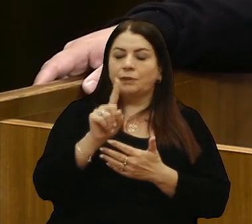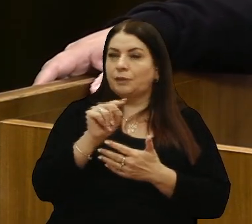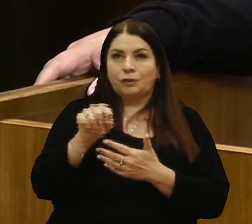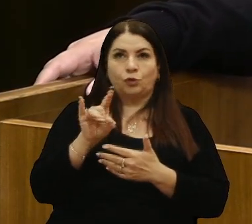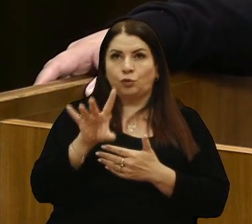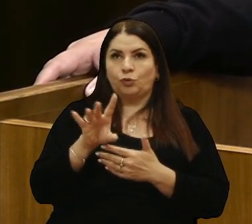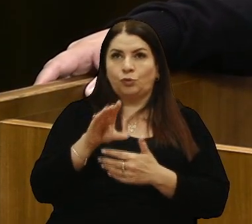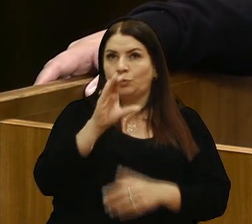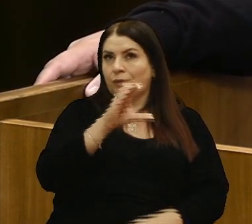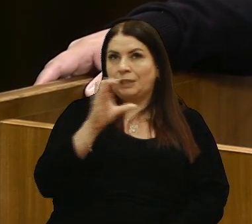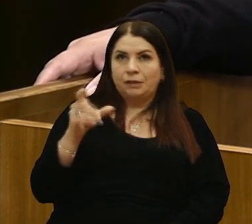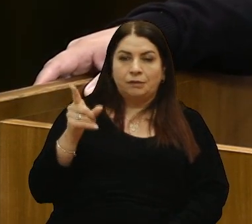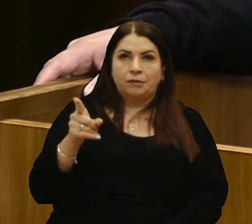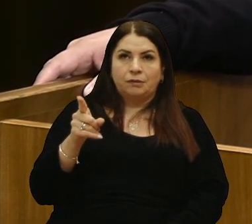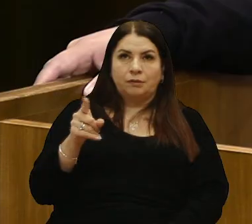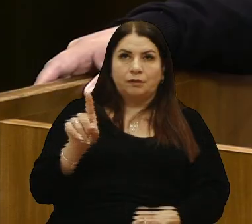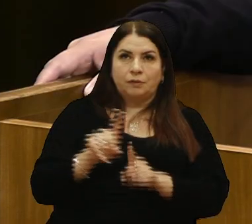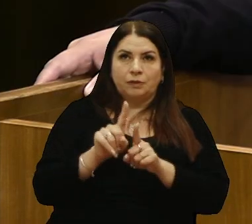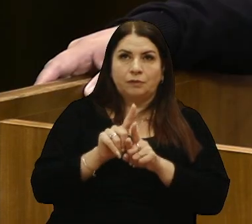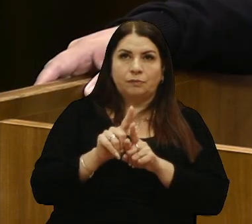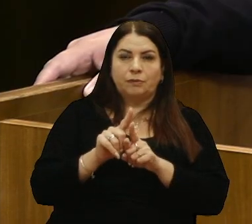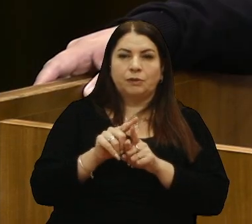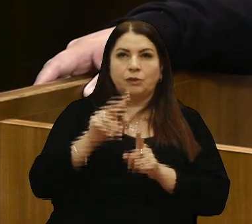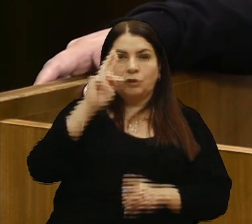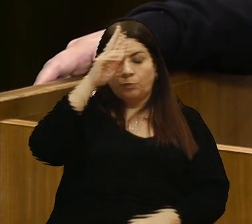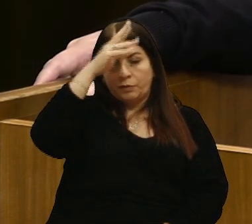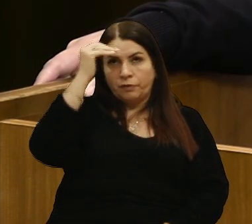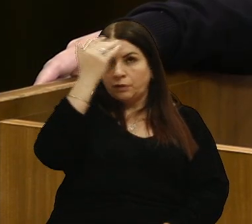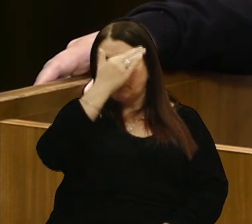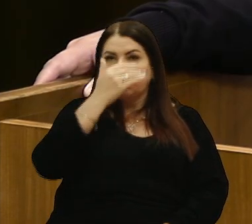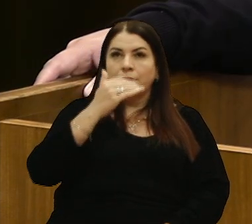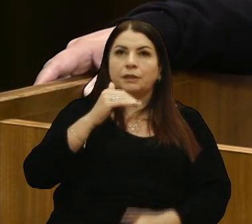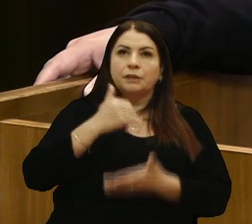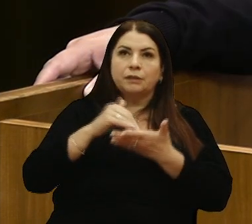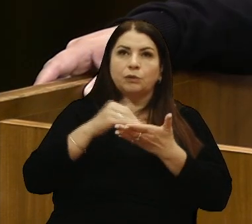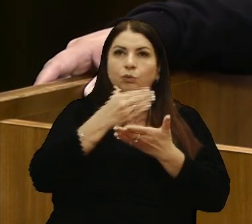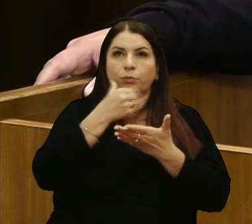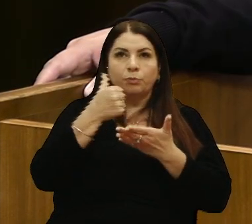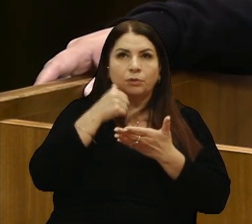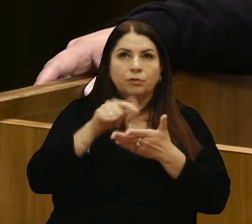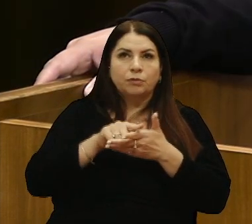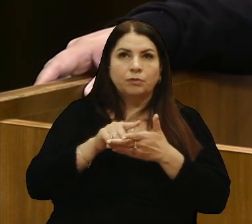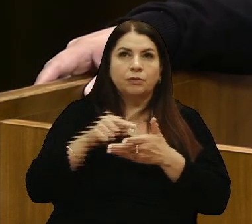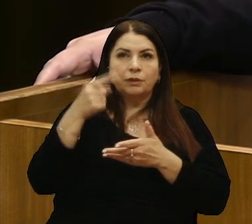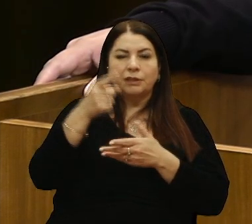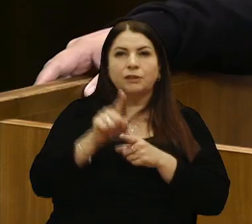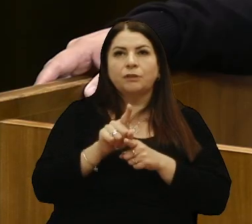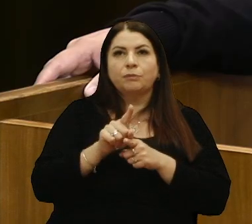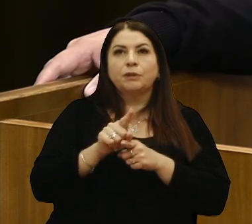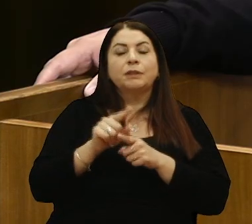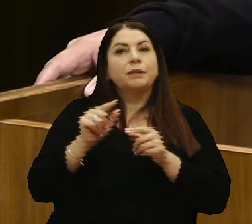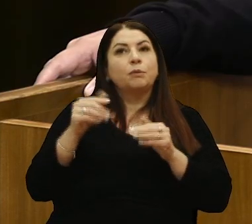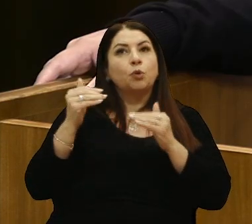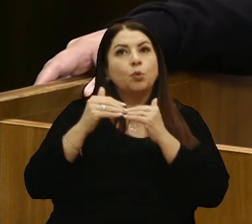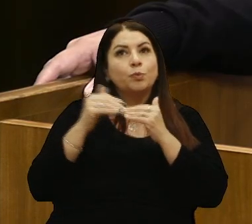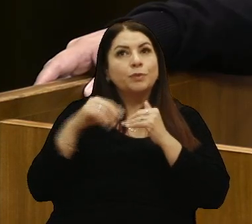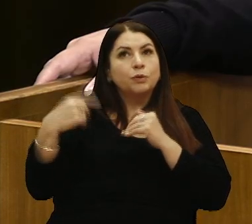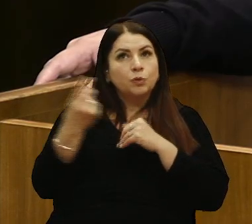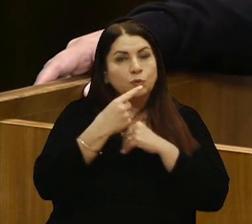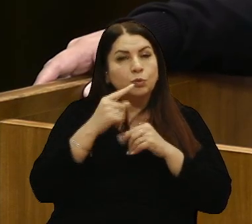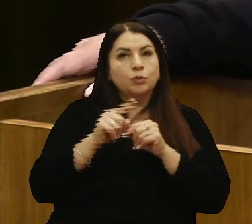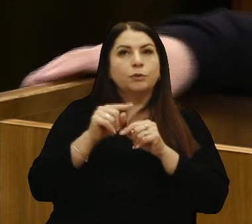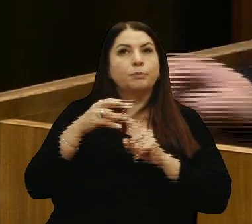só dos CCs. Esse adiamento vai ser do prefeito, secretários e secretários adjuntos. E isso é uma coisa que entrou em consenso justamente